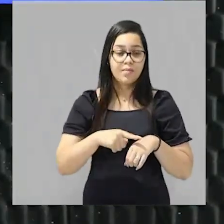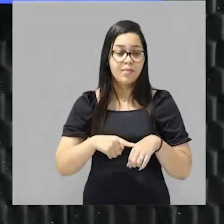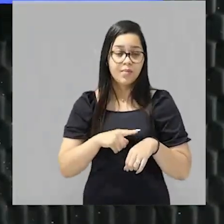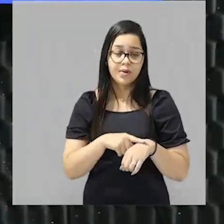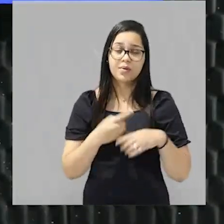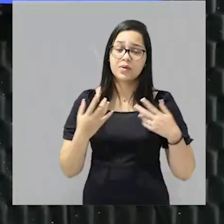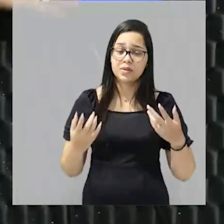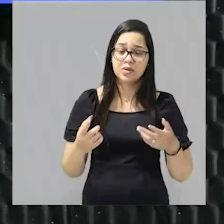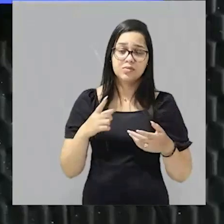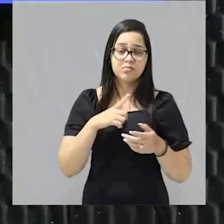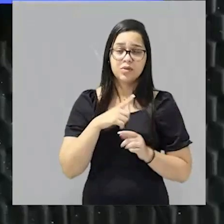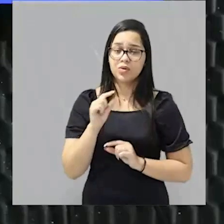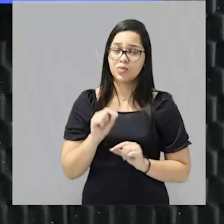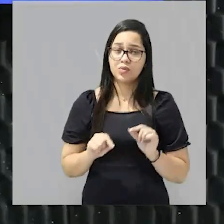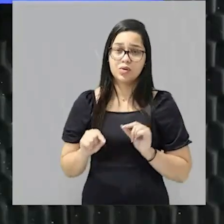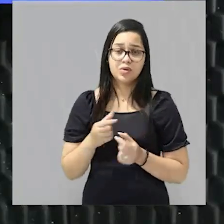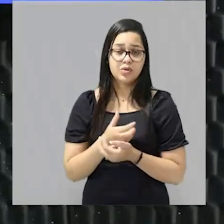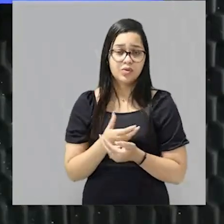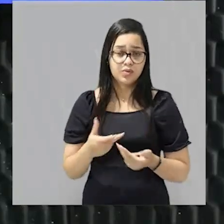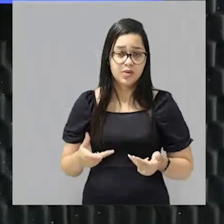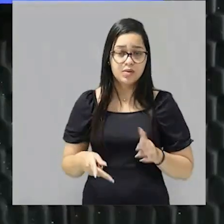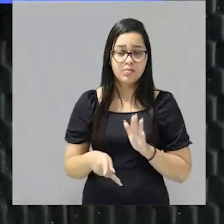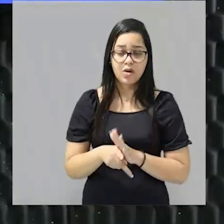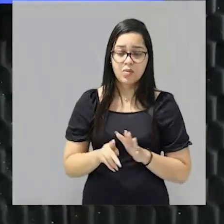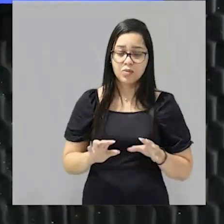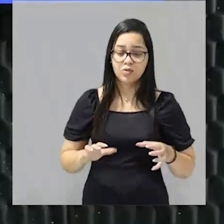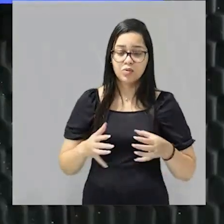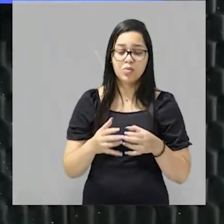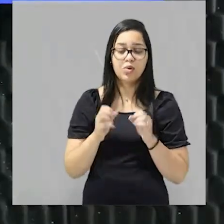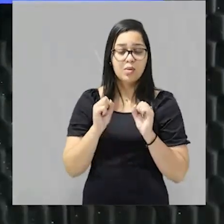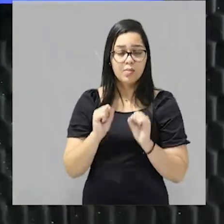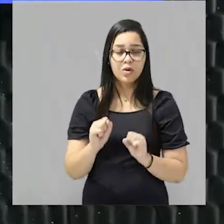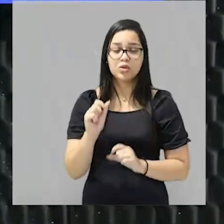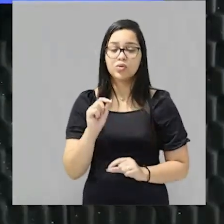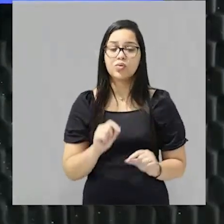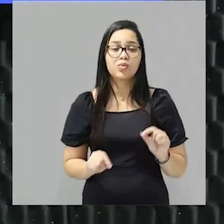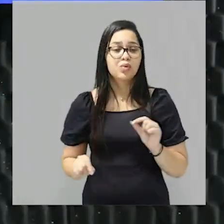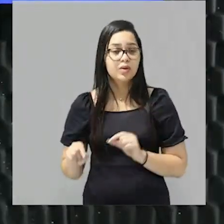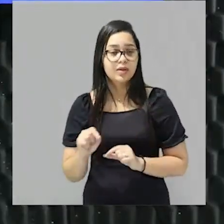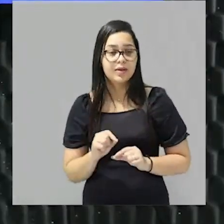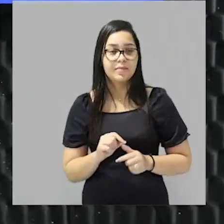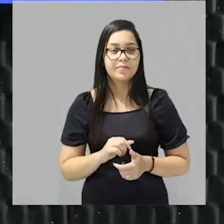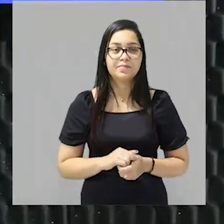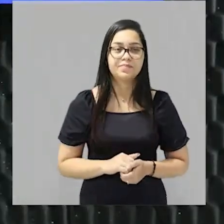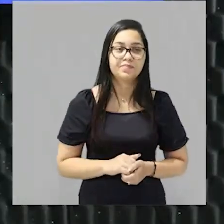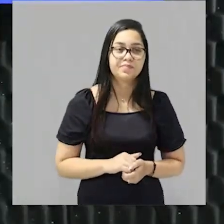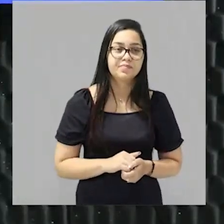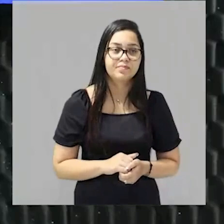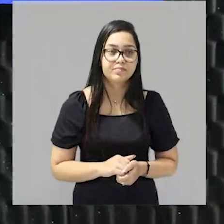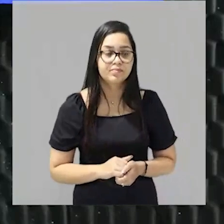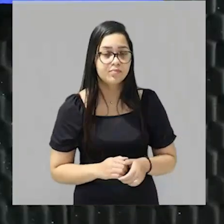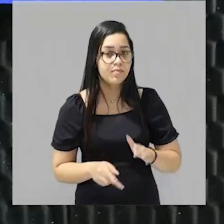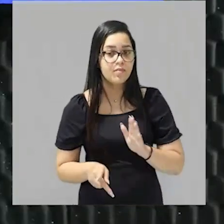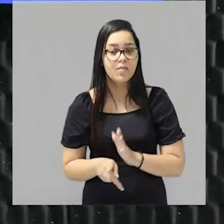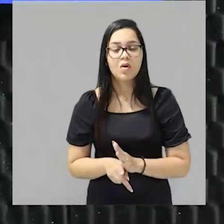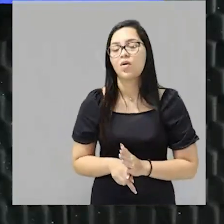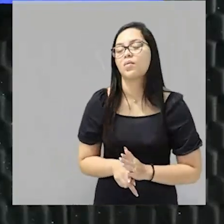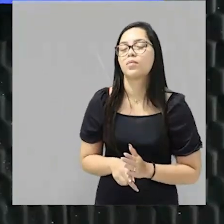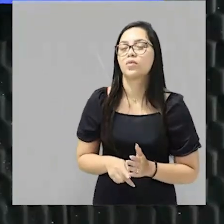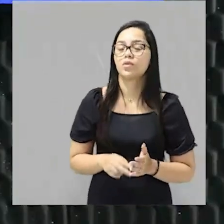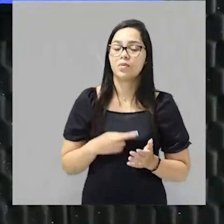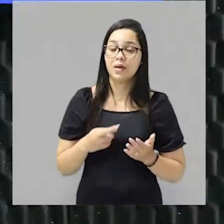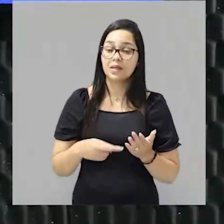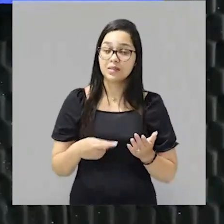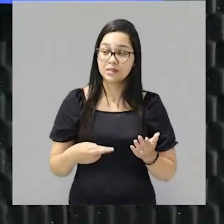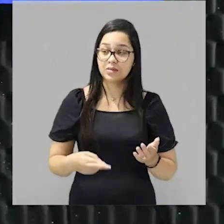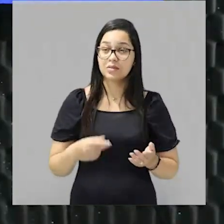tá? Então, trabalhando com hiperônimos, né, você vai usar uma palavra que se refere a todos os seres, ou